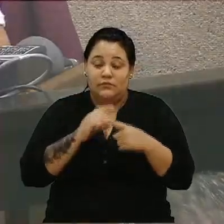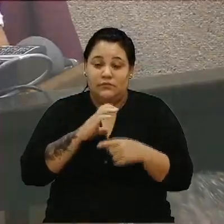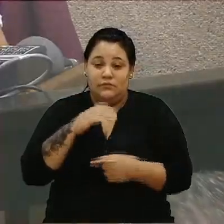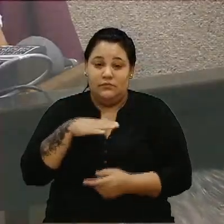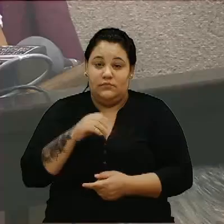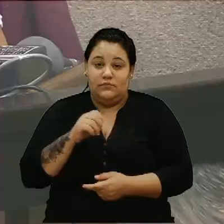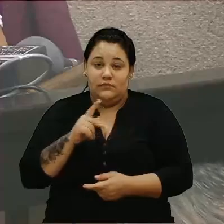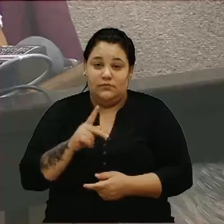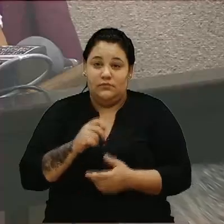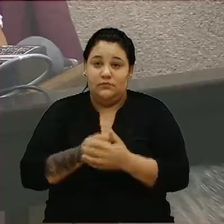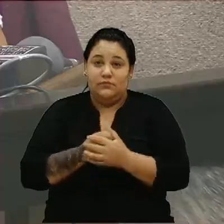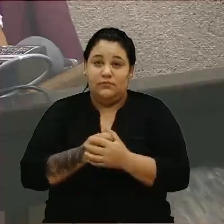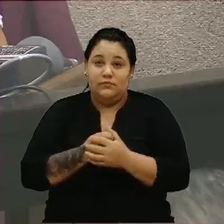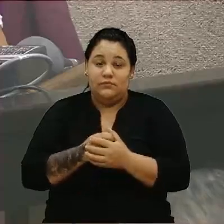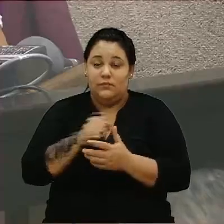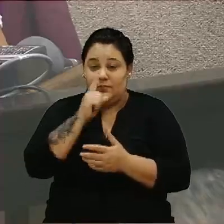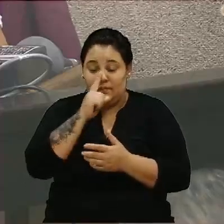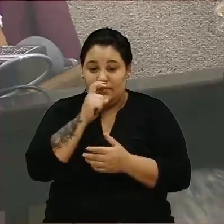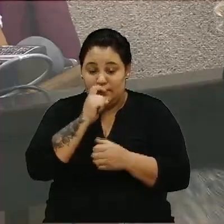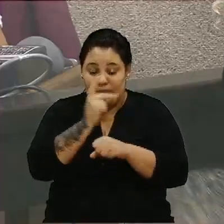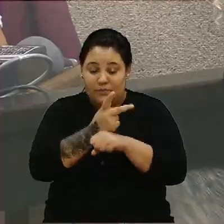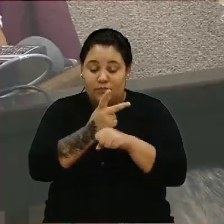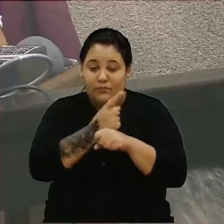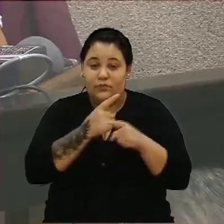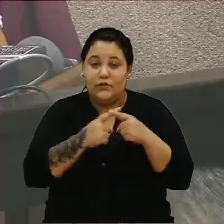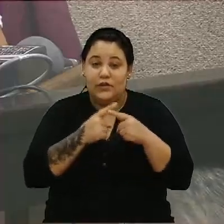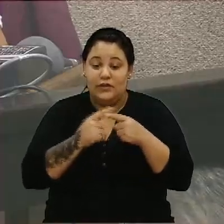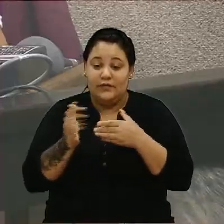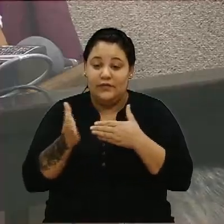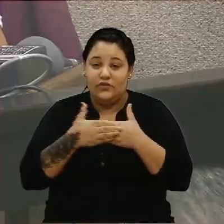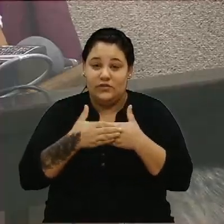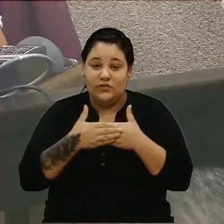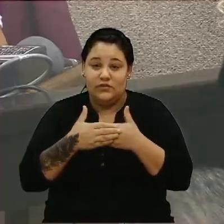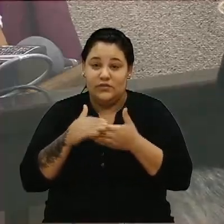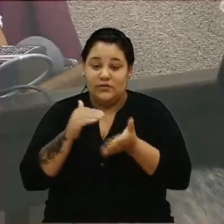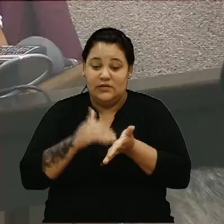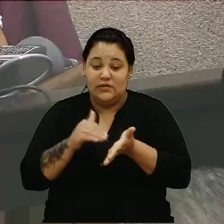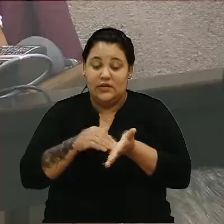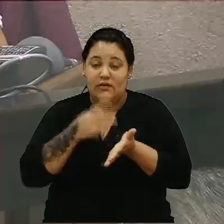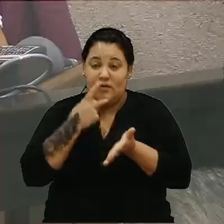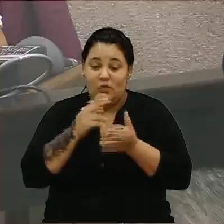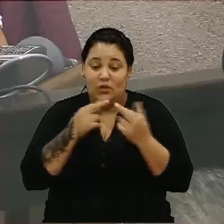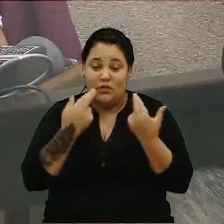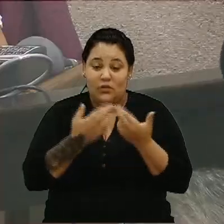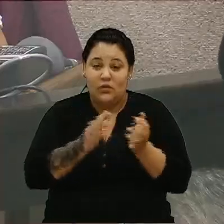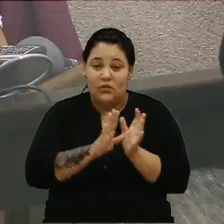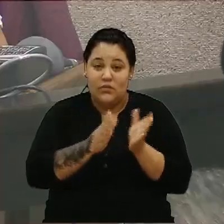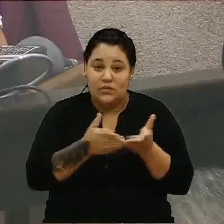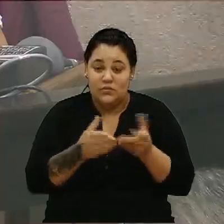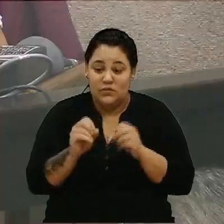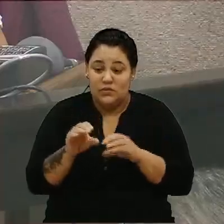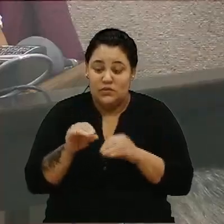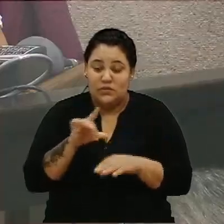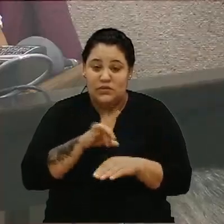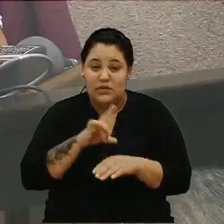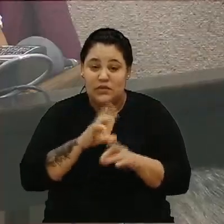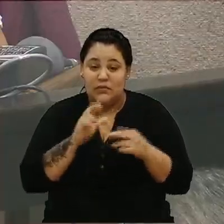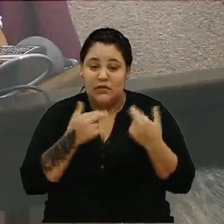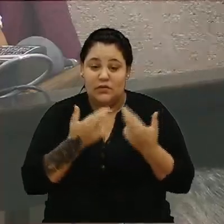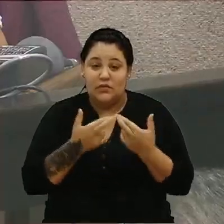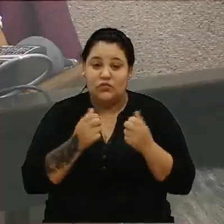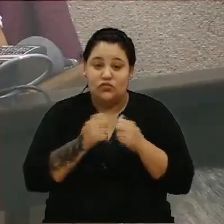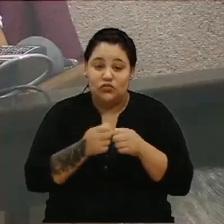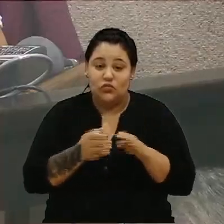por que o CEMAP está fechado. E a secretária falou na reunião da Comissão da Educação que haveria uma reunião com o Conselho